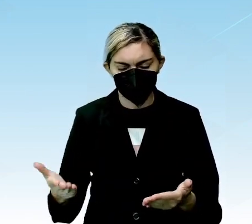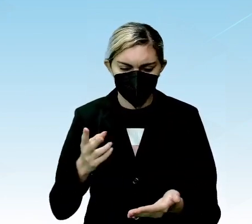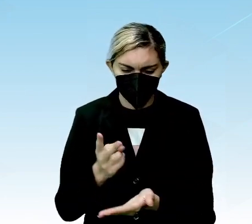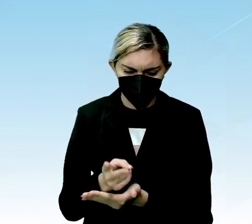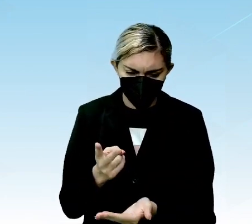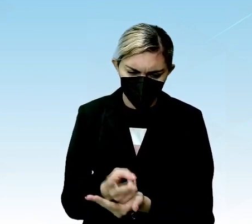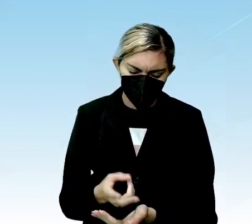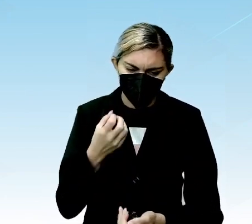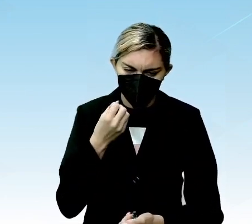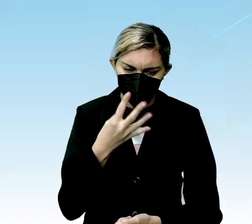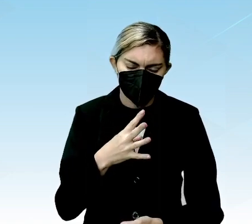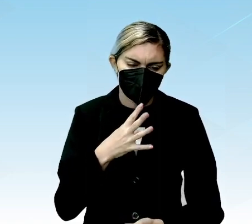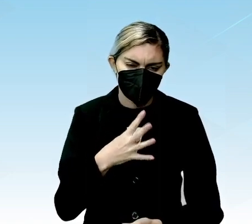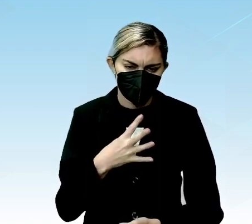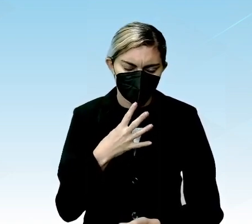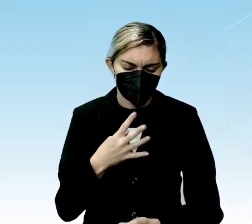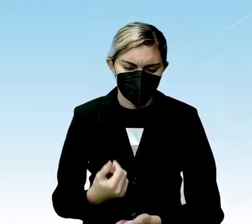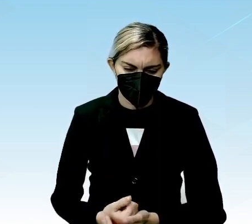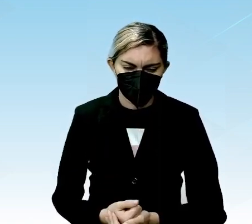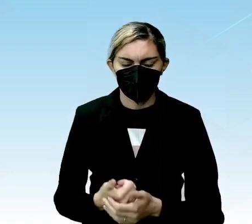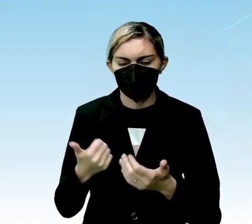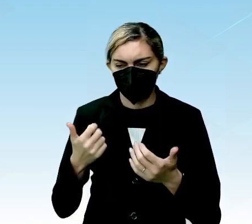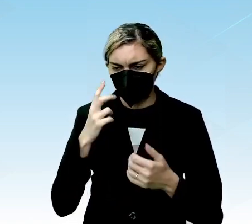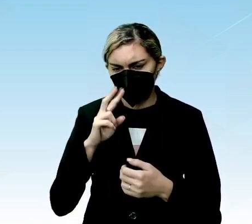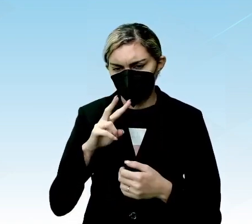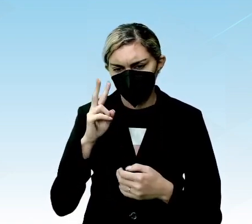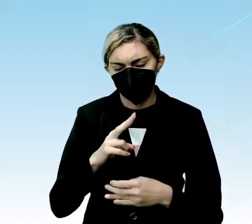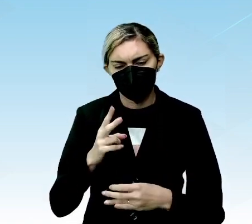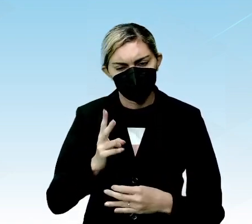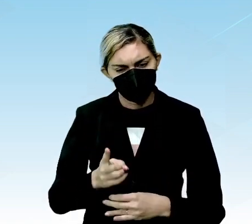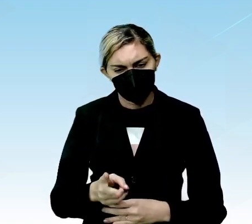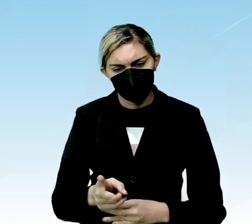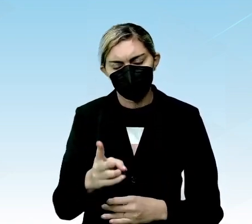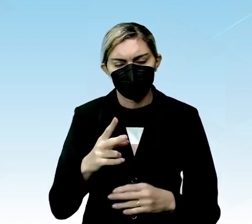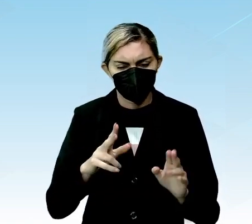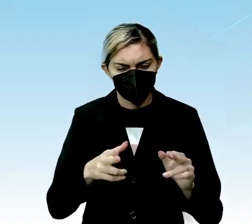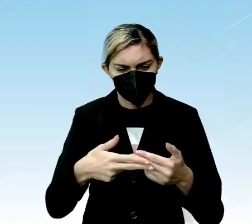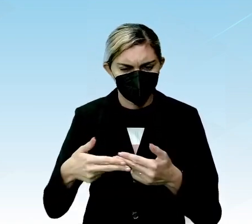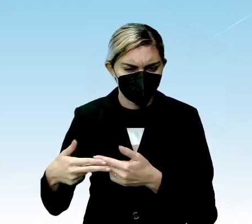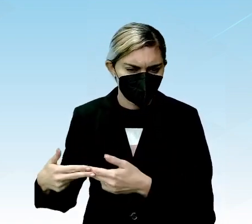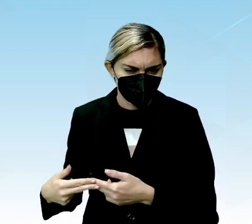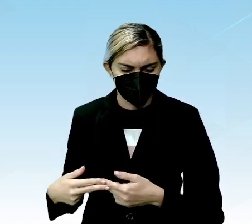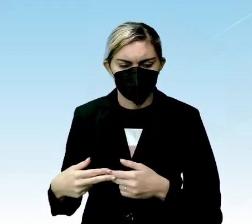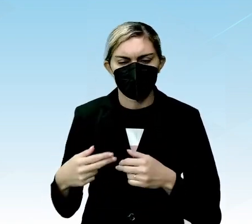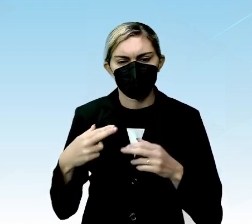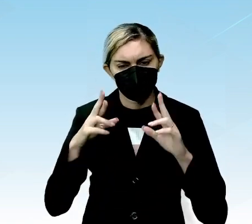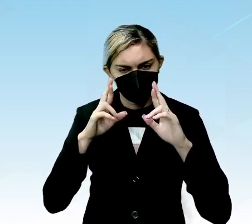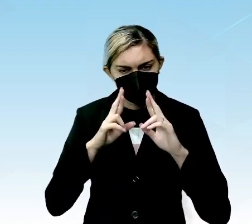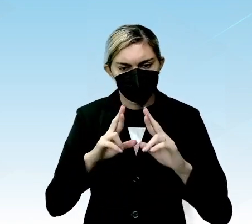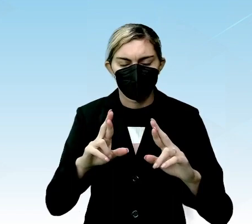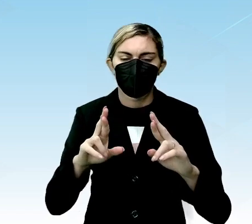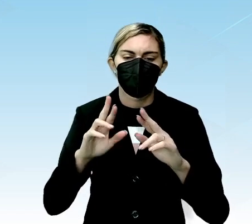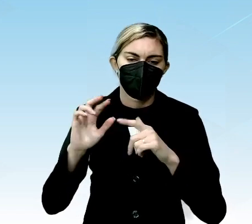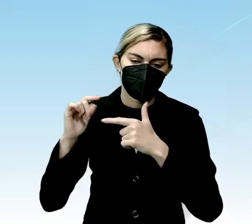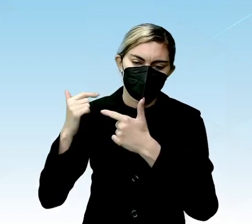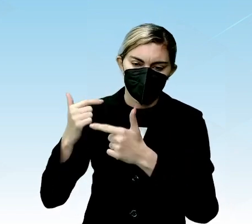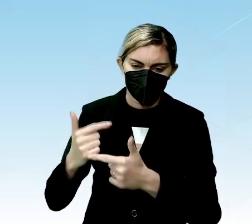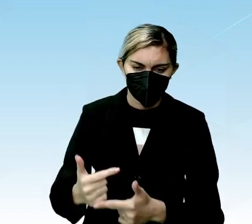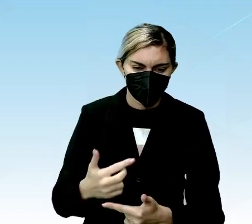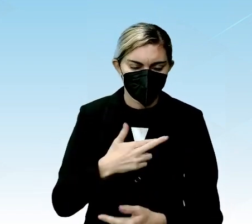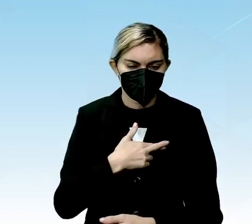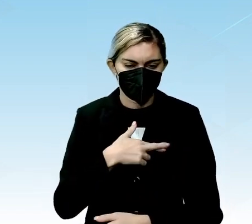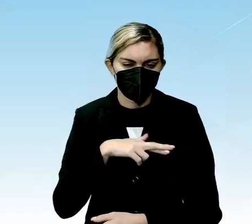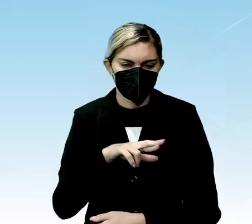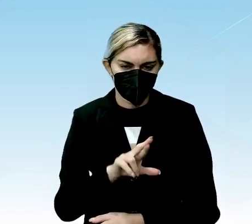bom conhecer. Então vamos lá, lembrando sempre que esta série busca o quê? O respeito às tradições